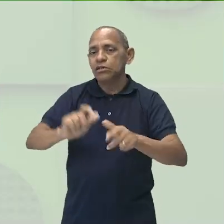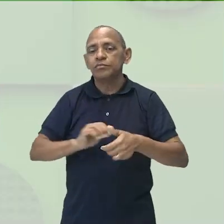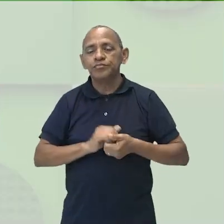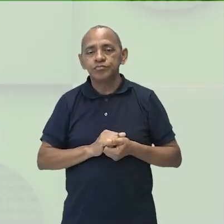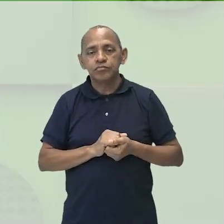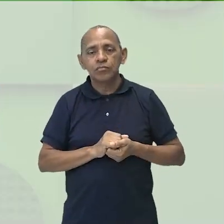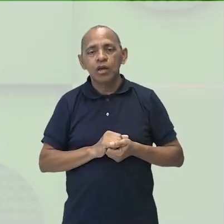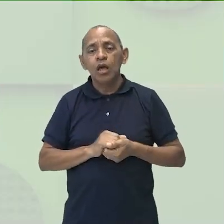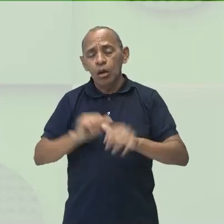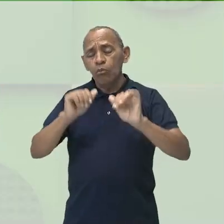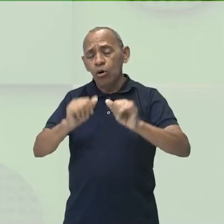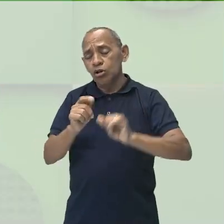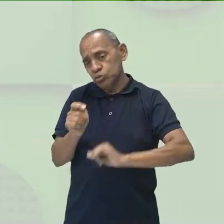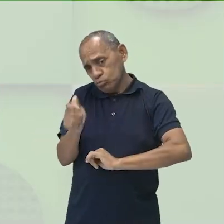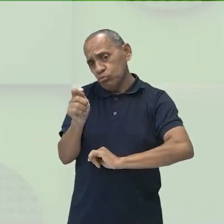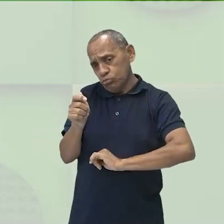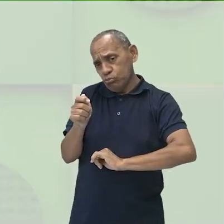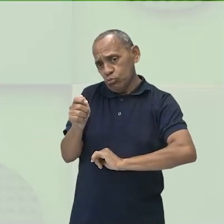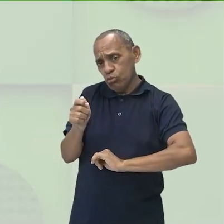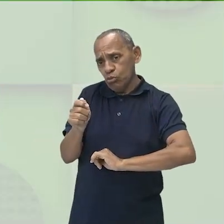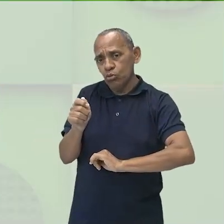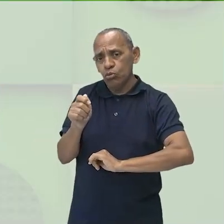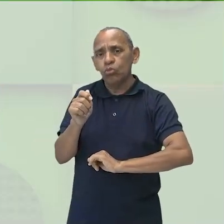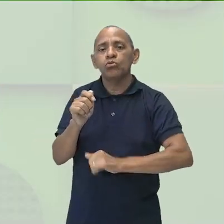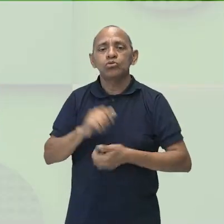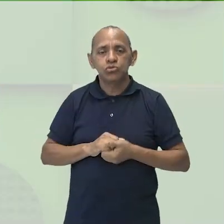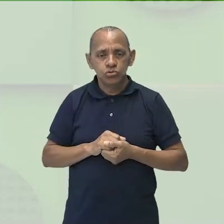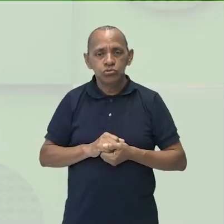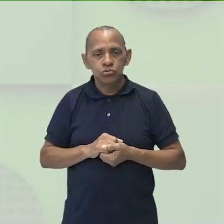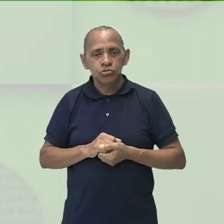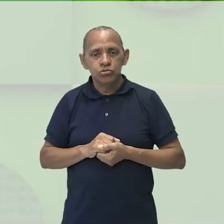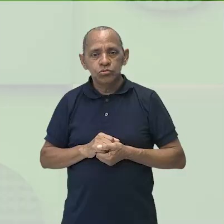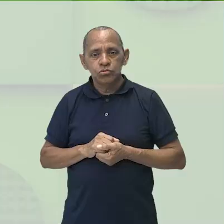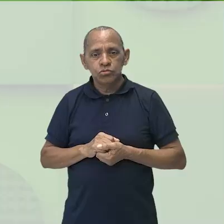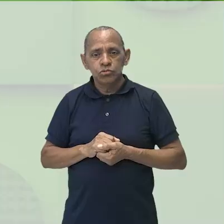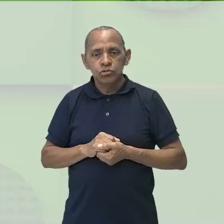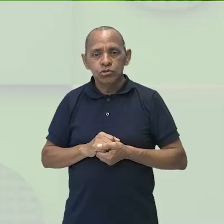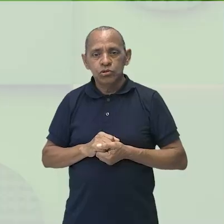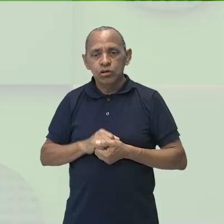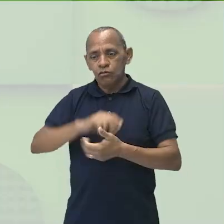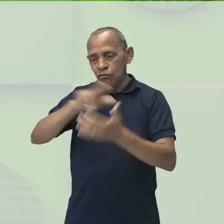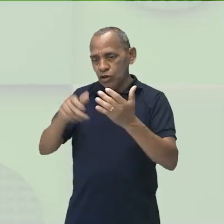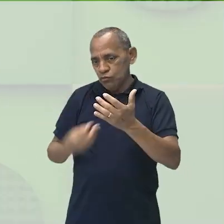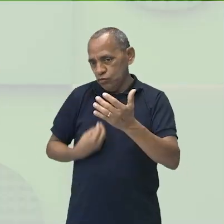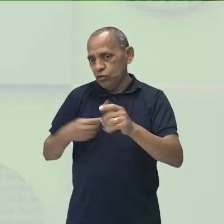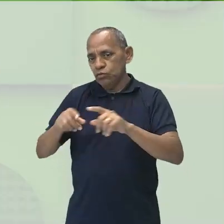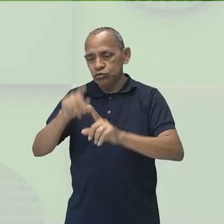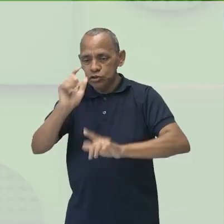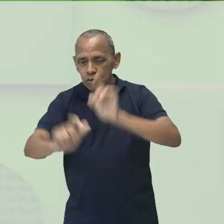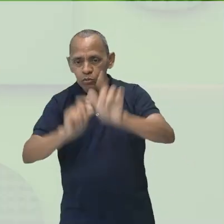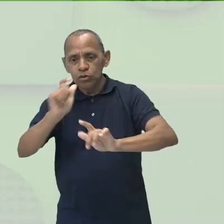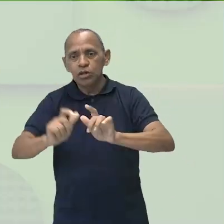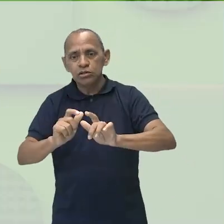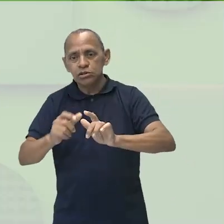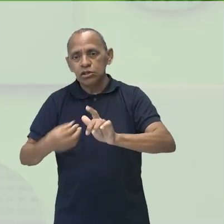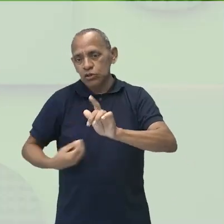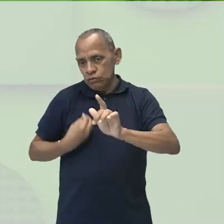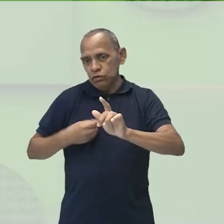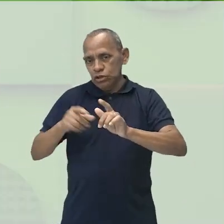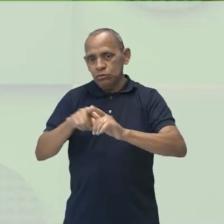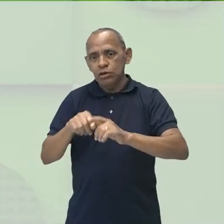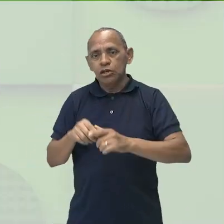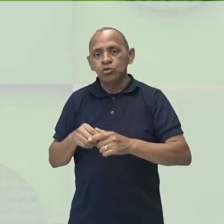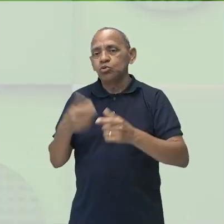poucos indivíduos dessa população sobrevivam. Então, parte desses que sobreviveram podem não carregar consigo